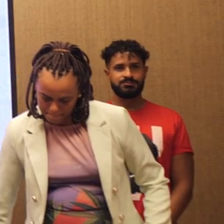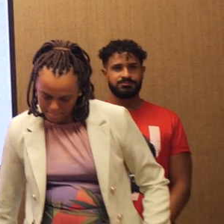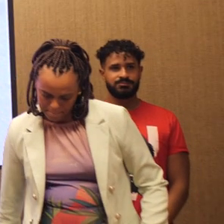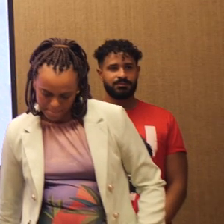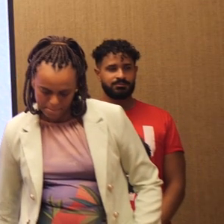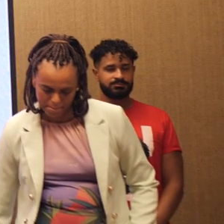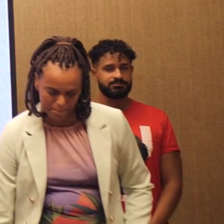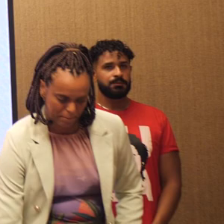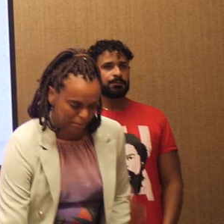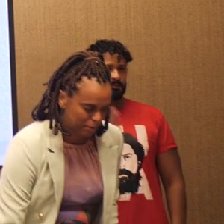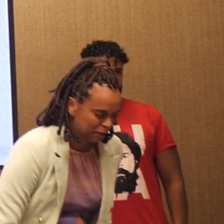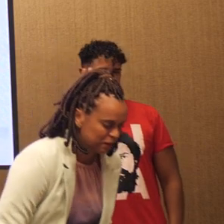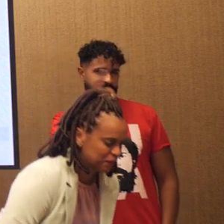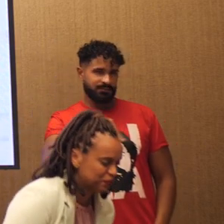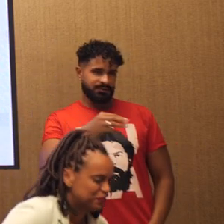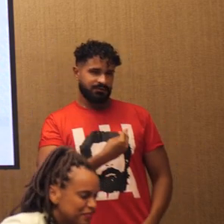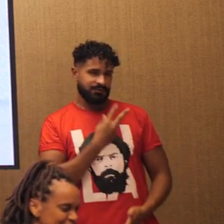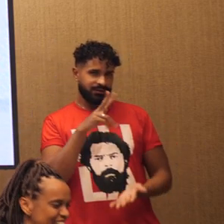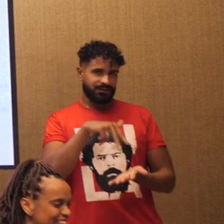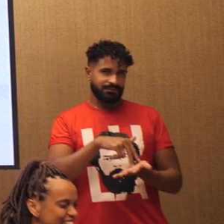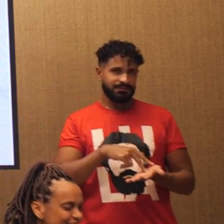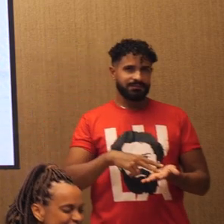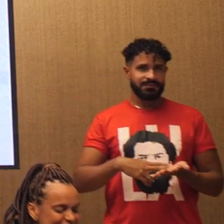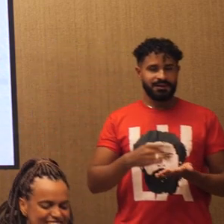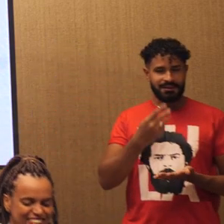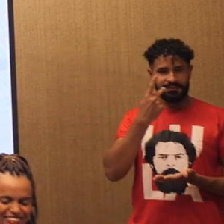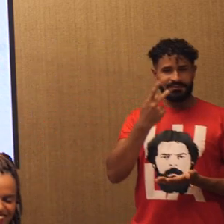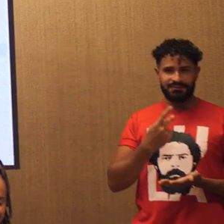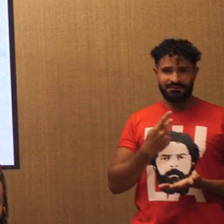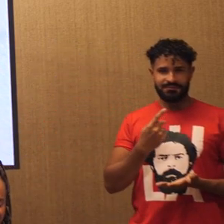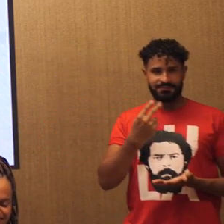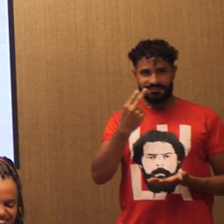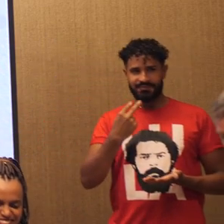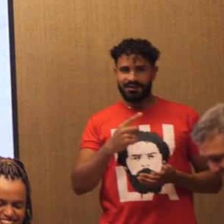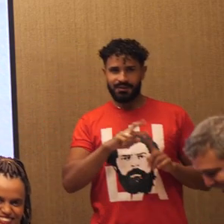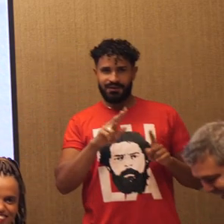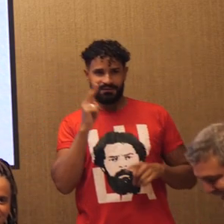Eu sei que vocês vieram aqui para me ver, não foi para ver o Lindbergh, mas vamos lá.